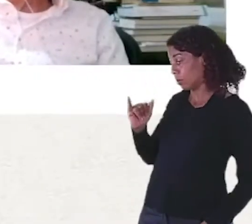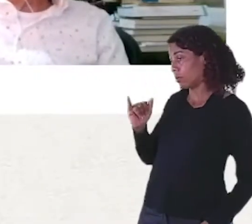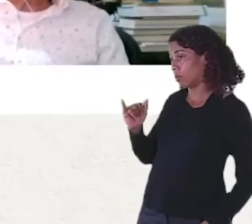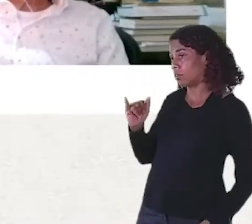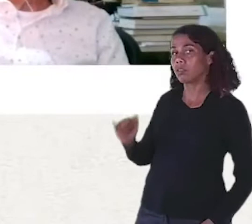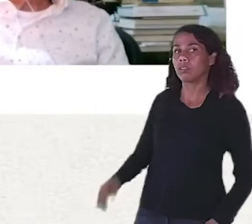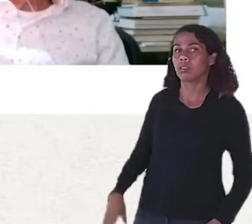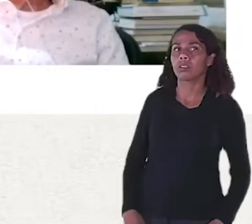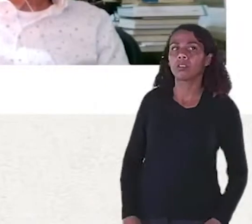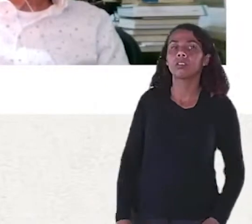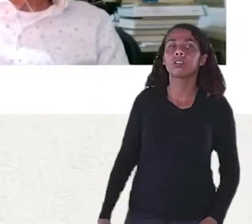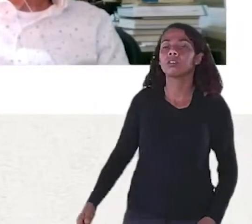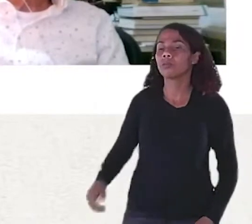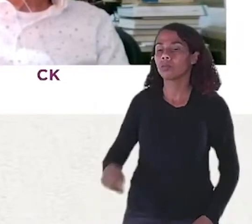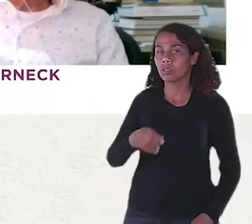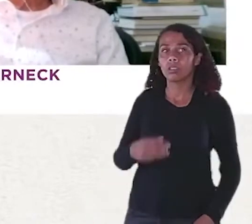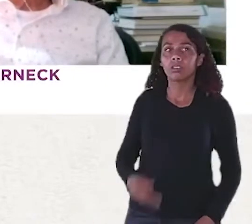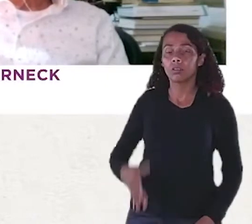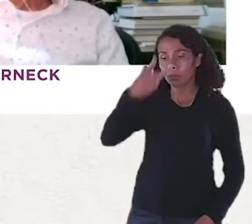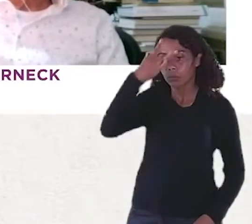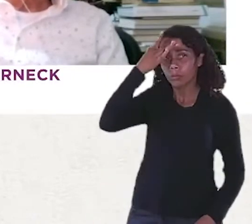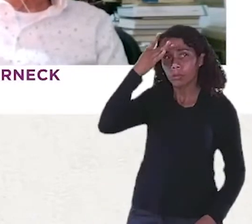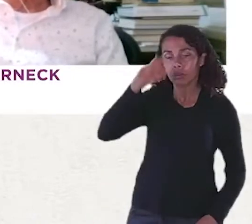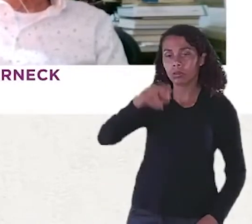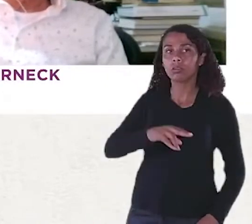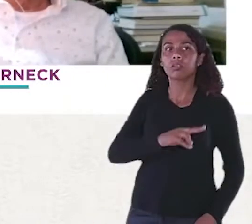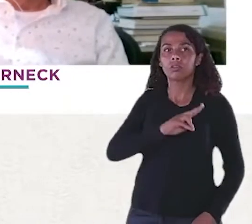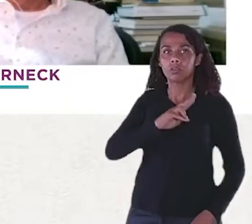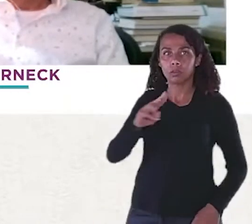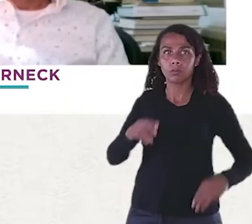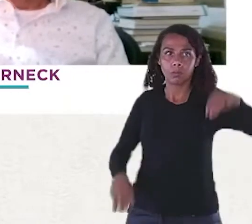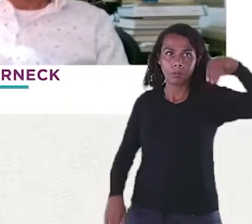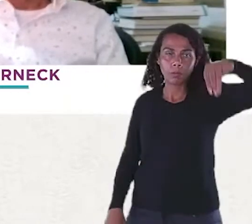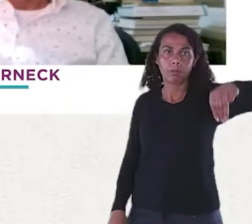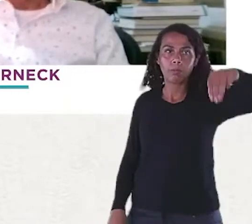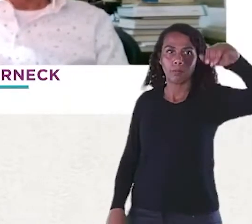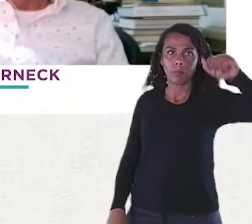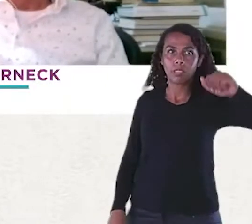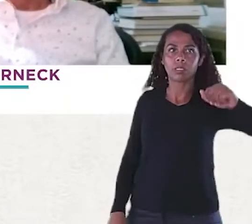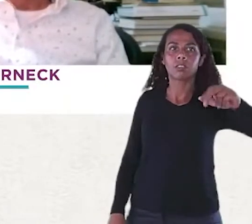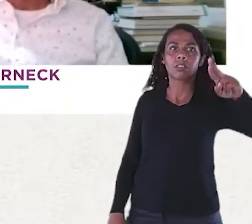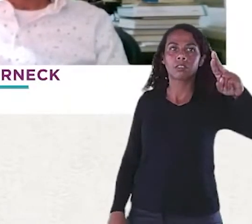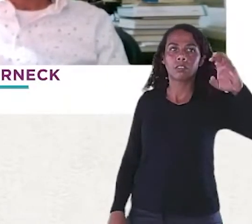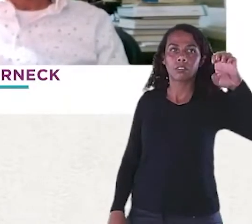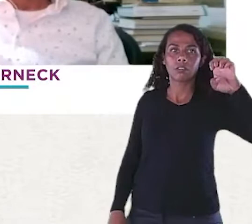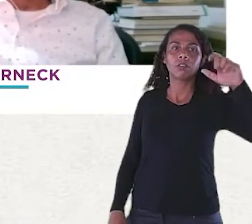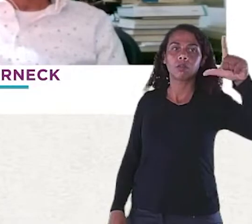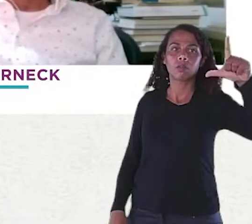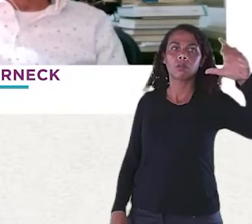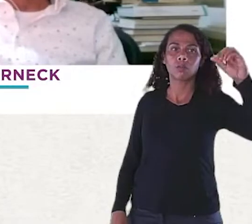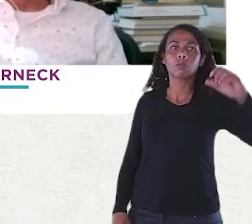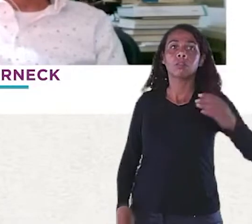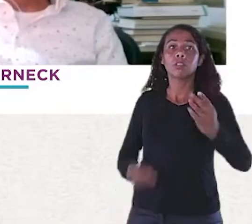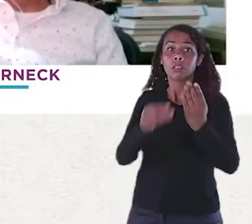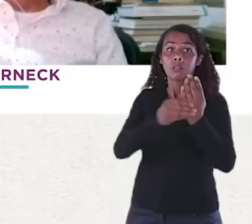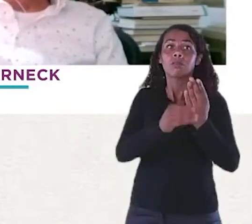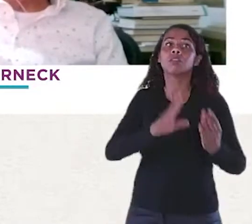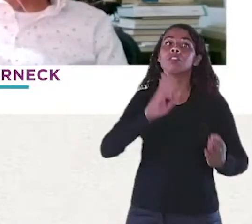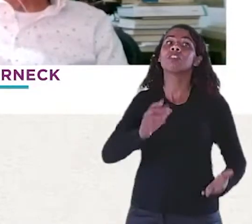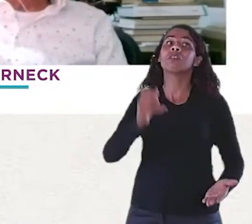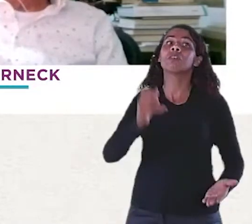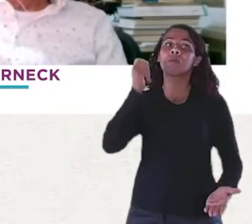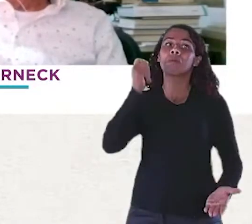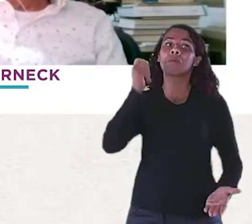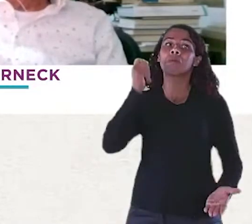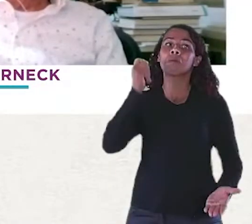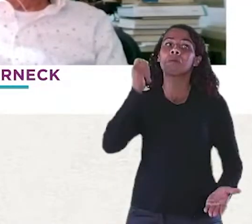Marcelo Mate, que por sinal me passou uma mensagem dizendo que já comprou o seu livro de pré-venda. Eu falei, o Marcelo, que maravilha, falar, grande Marcelo